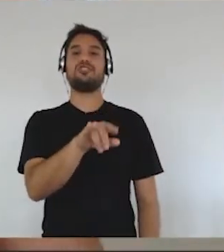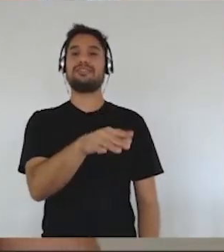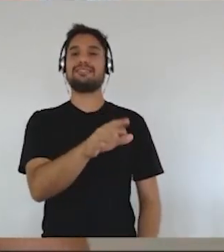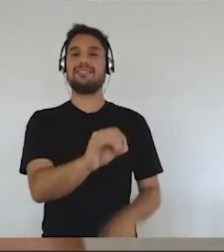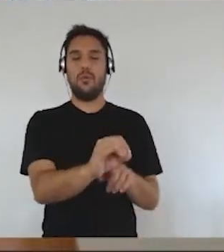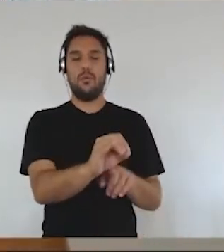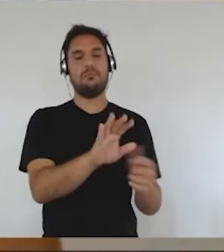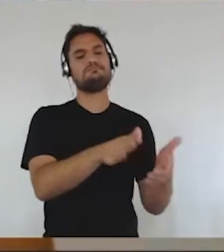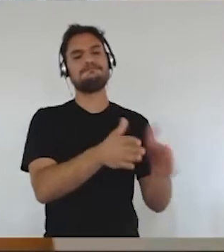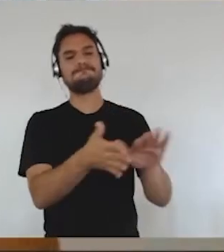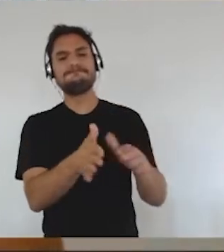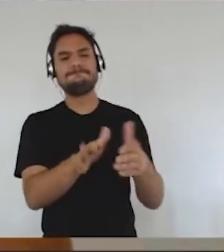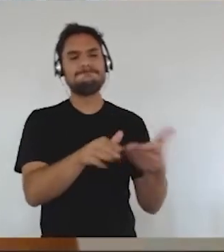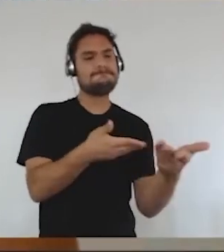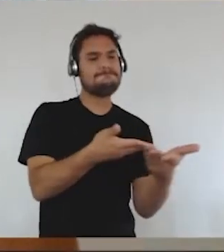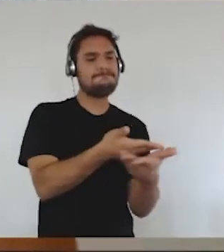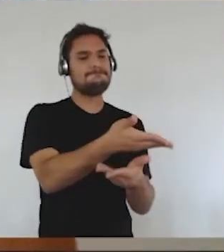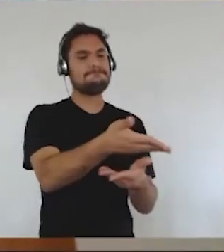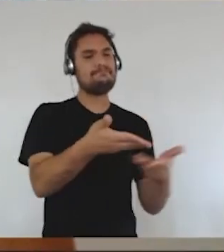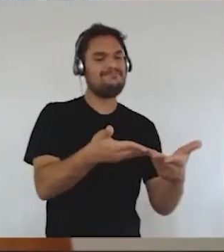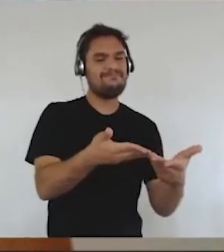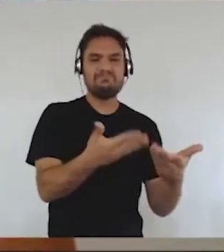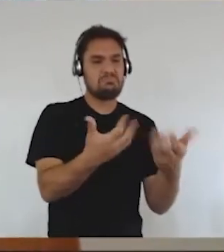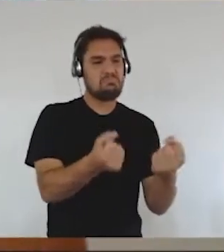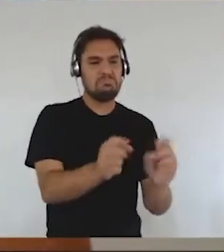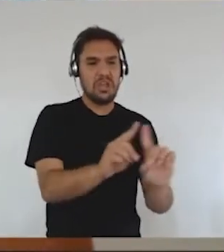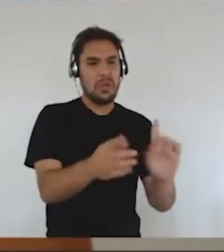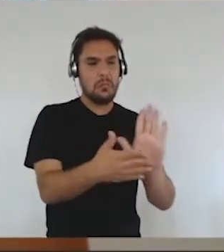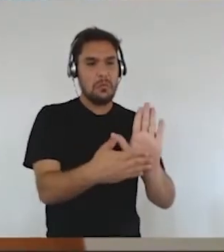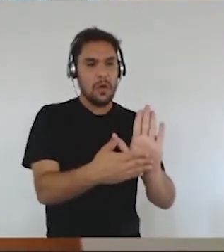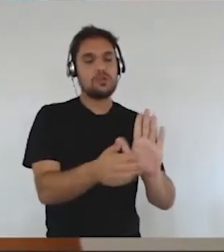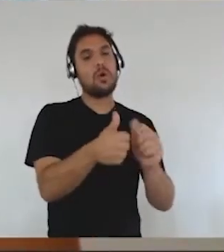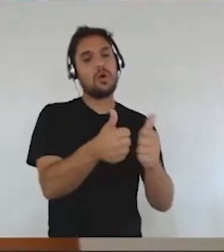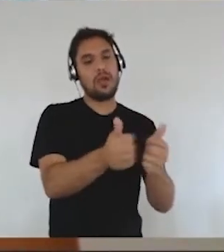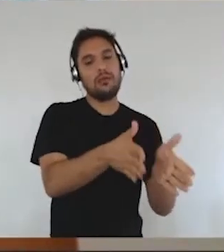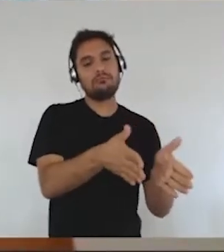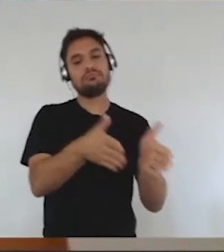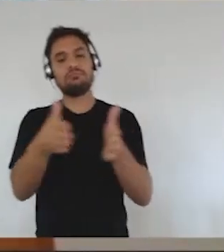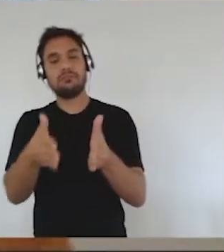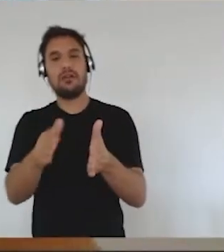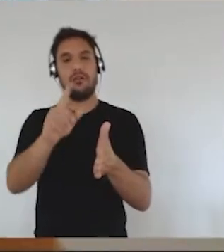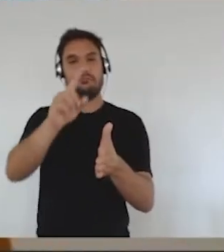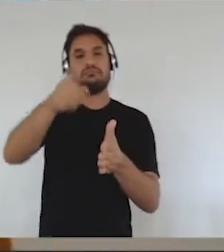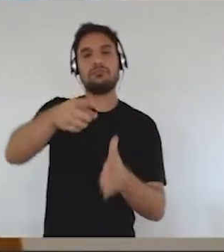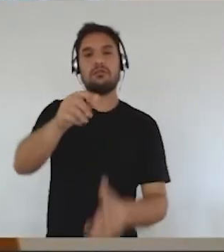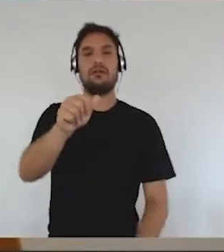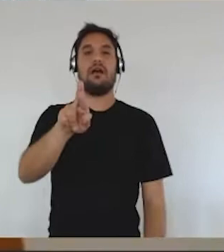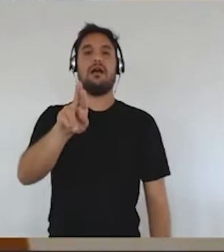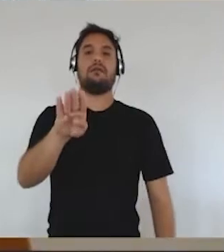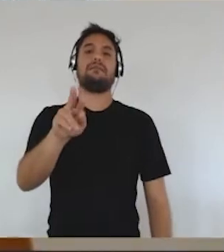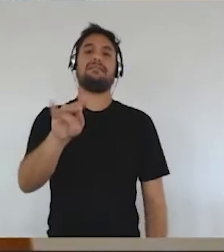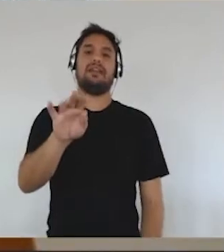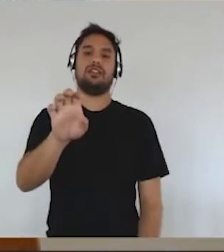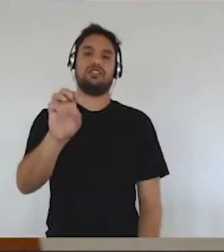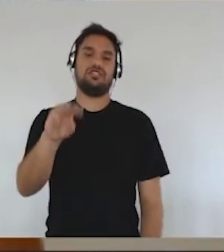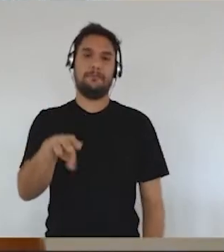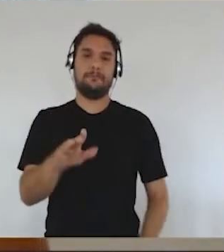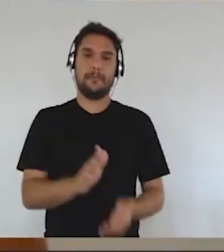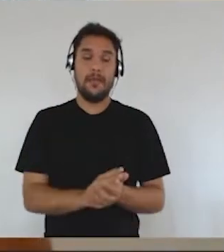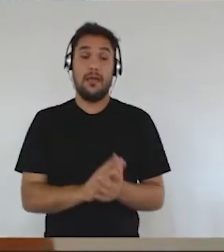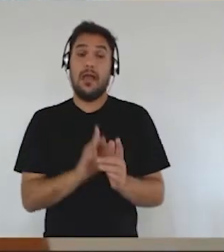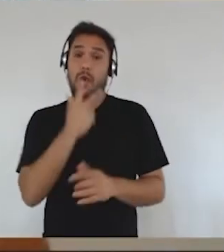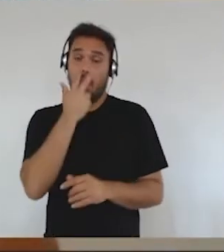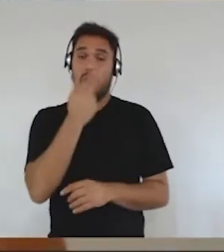não havendo a composição dos conflitos, ele passa para uma arbitragem. O que eu acho isso excelente, até por conta